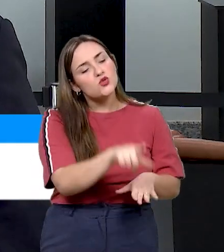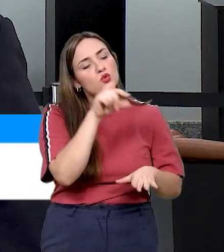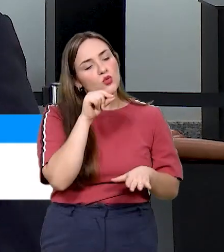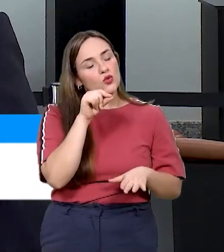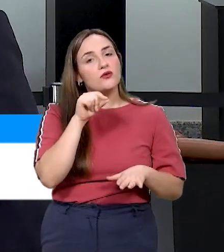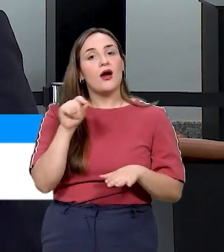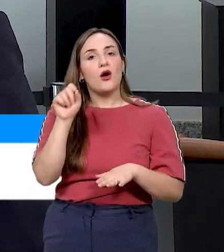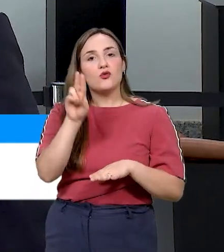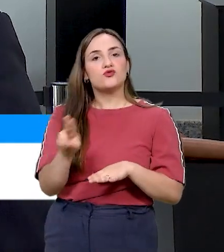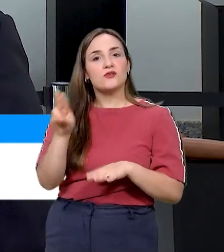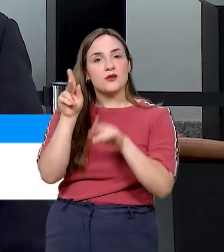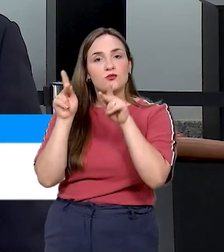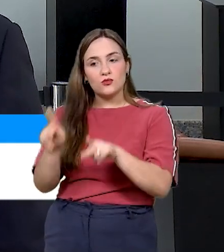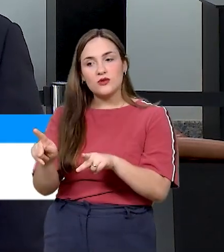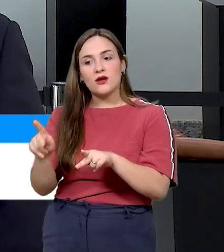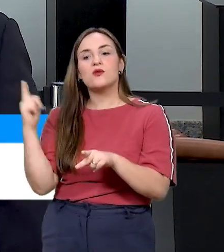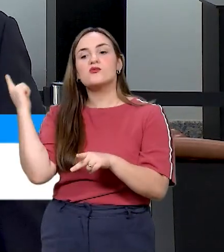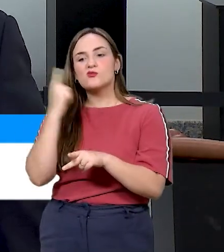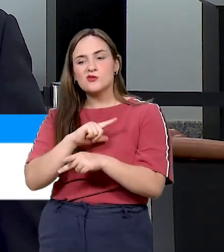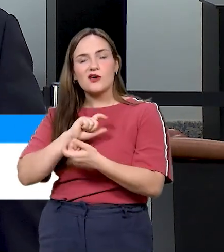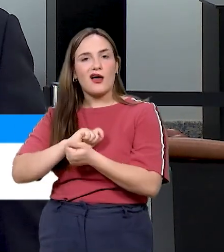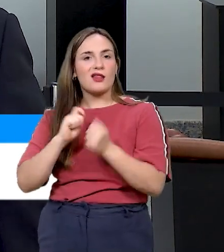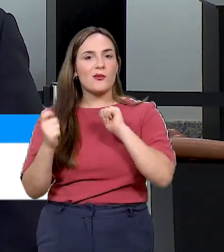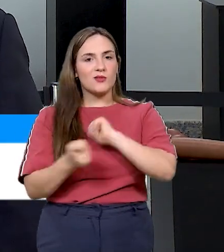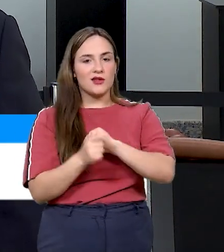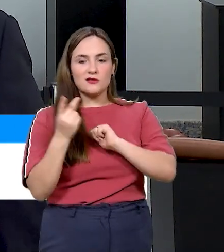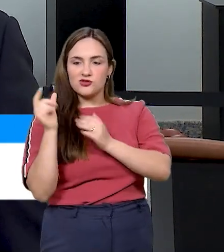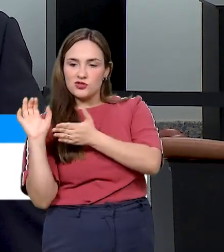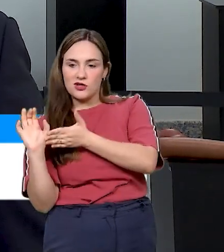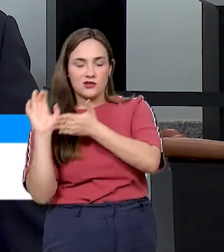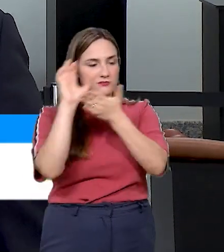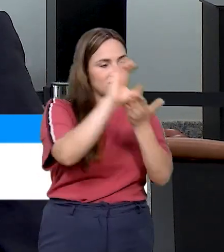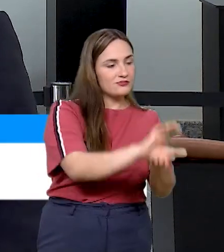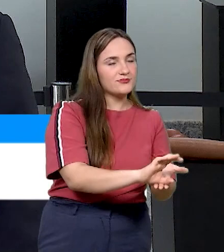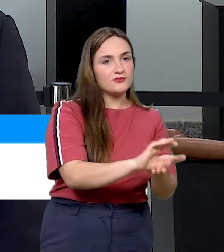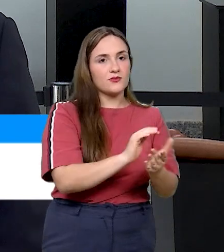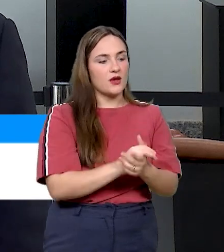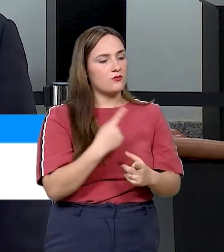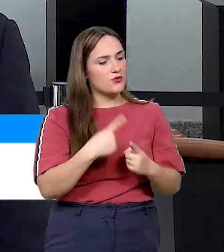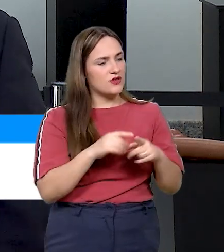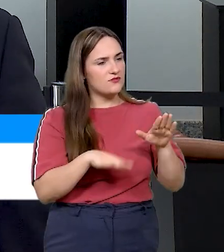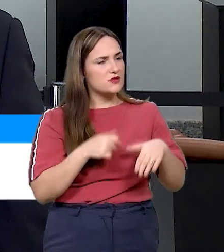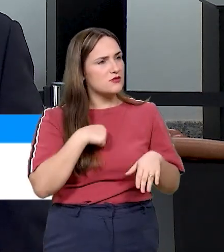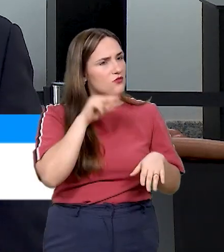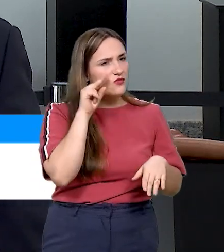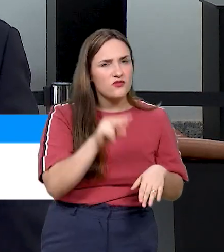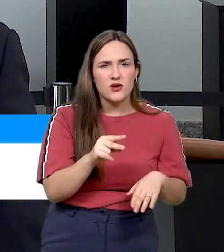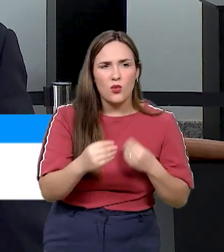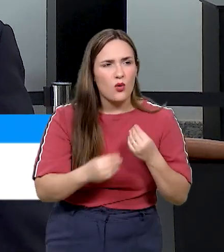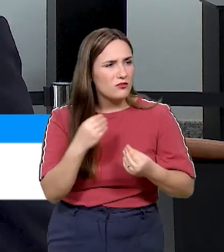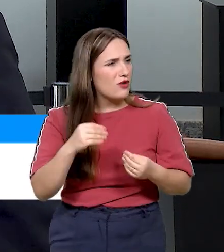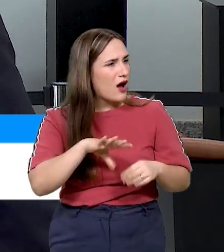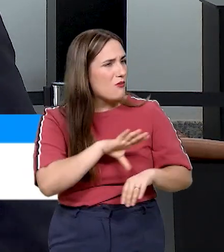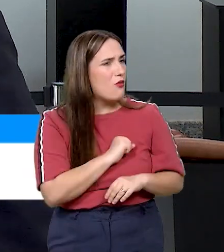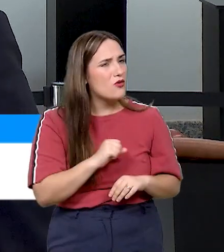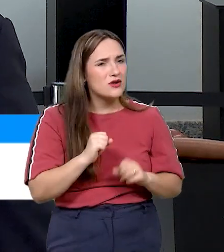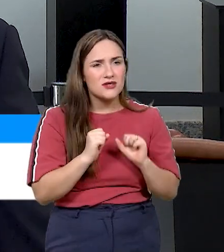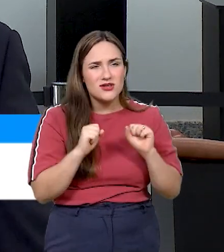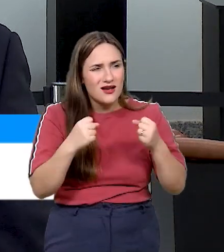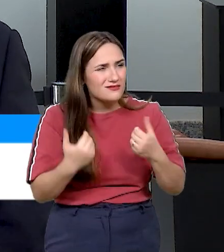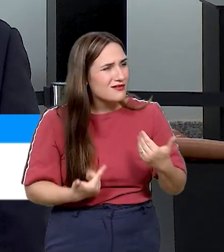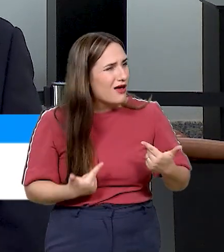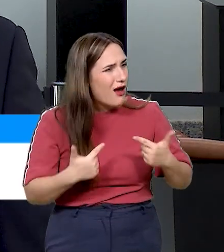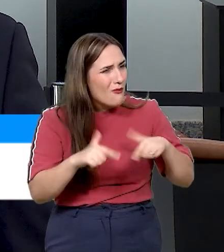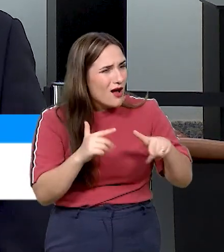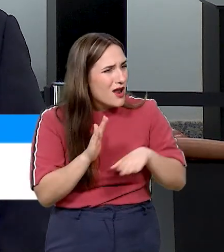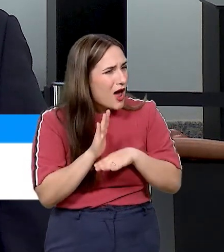né, priorizá-las nas emendas, porque são entidades que a gente conhece, que você vai lá, testemunha, né, o